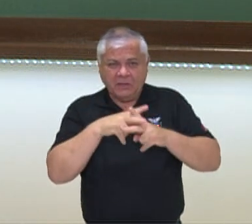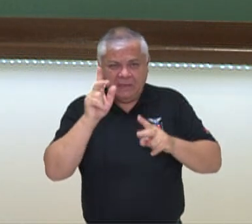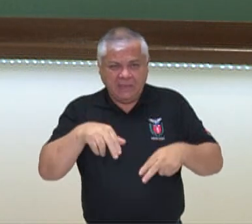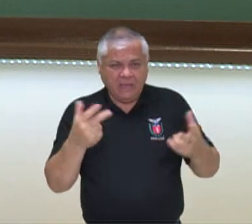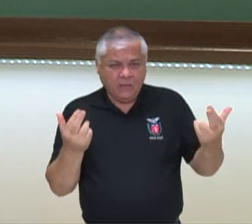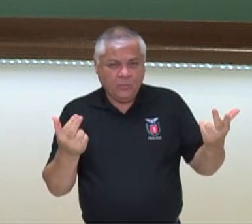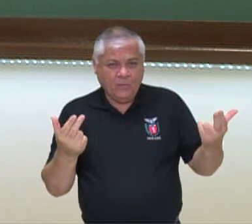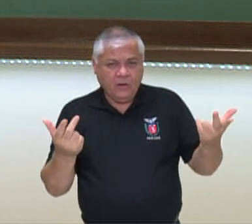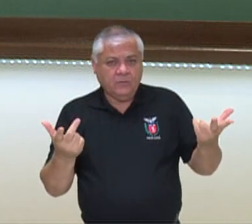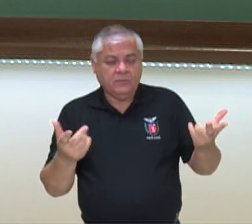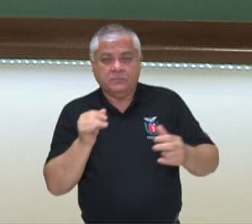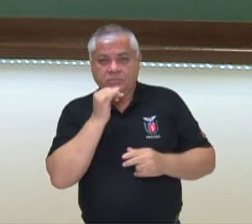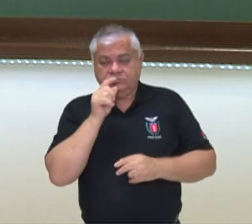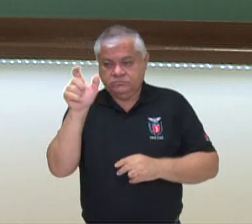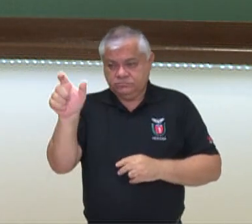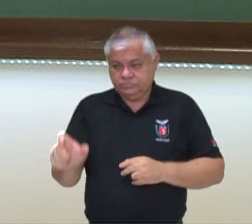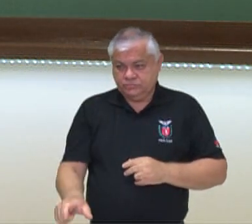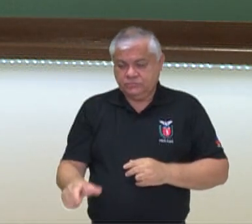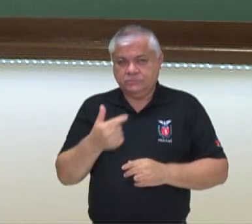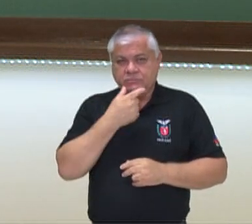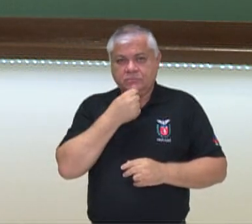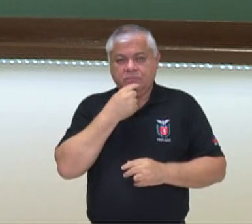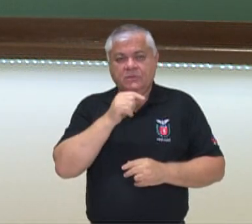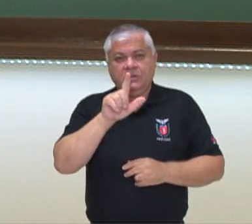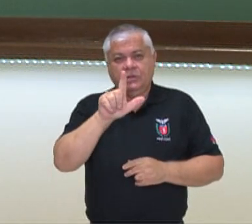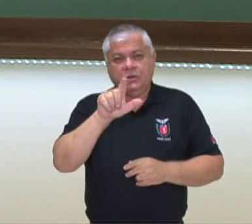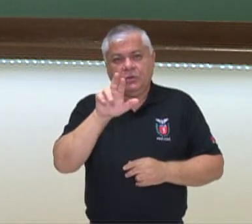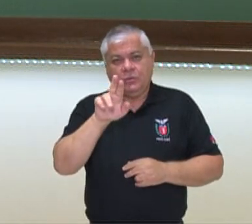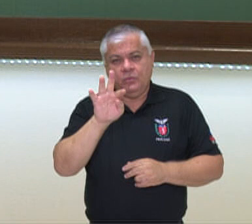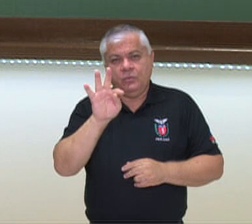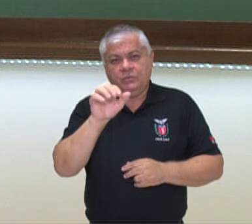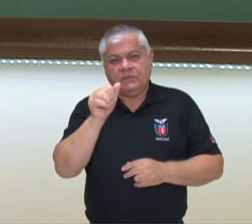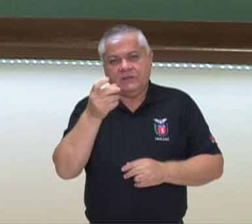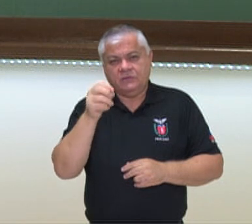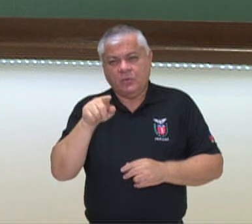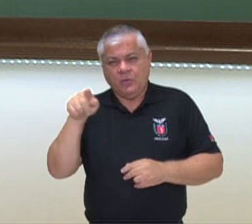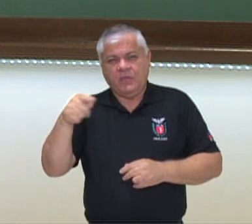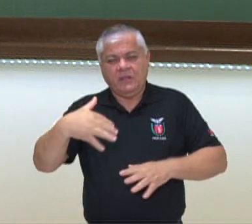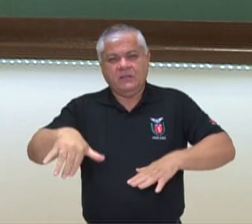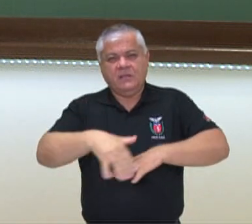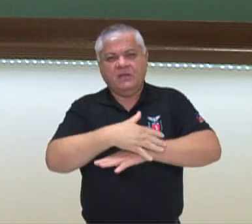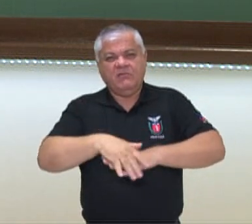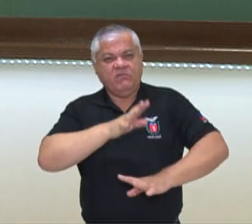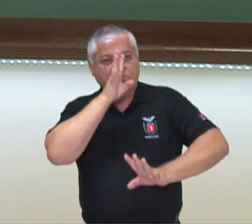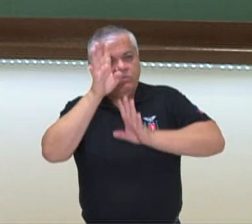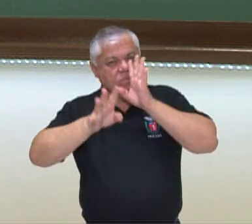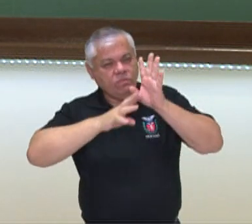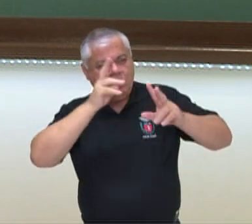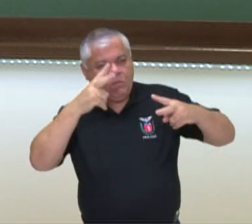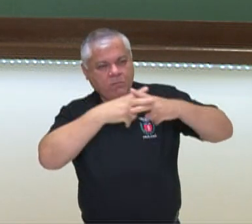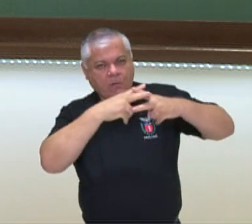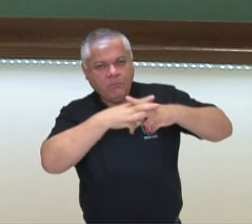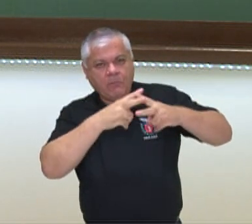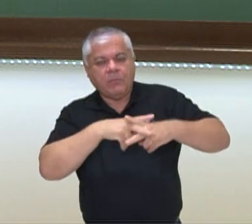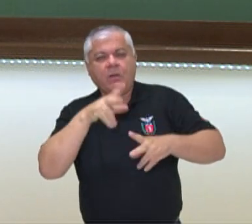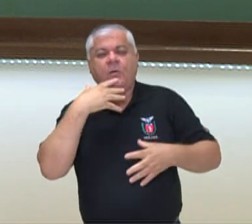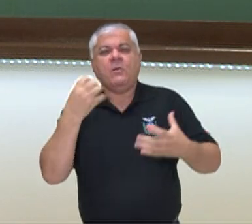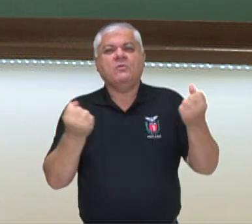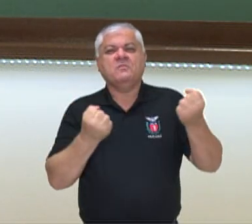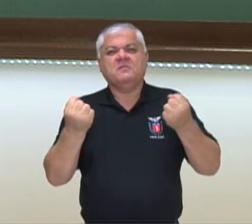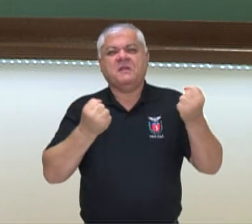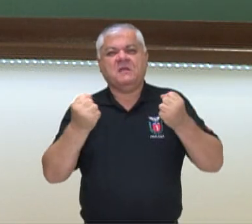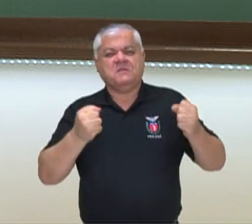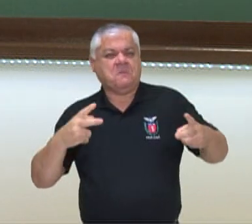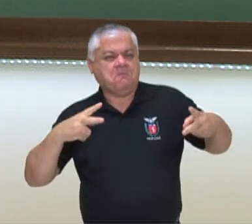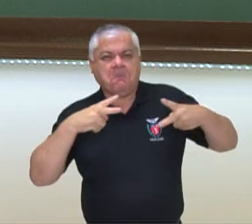um lutador, ele vai se envolver, por exemplo, numa briga de rua ou numa briga de trânsito? Claro que